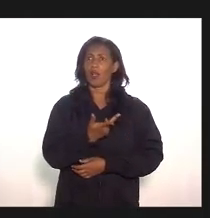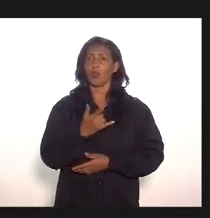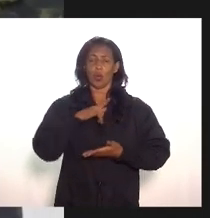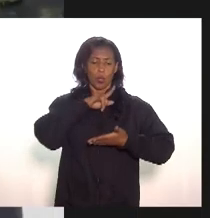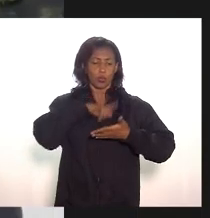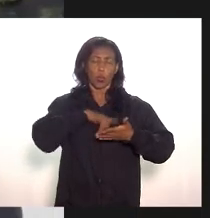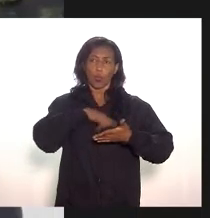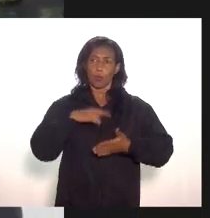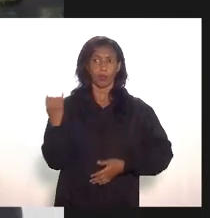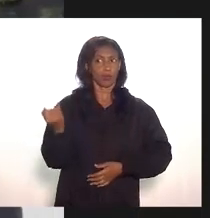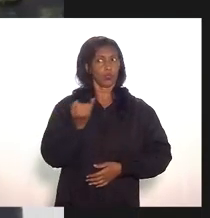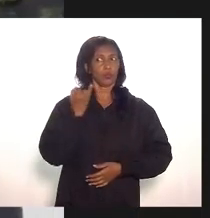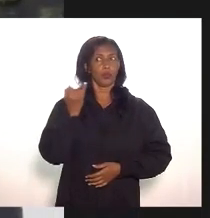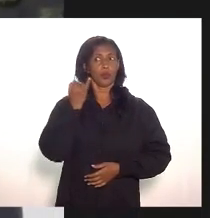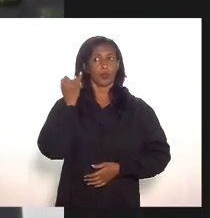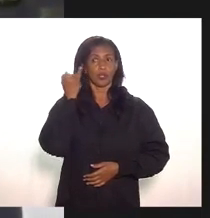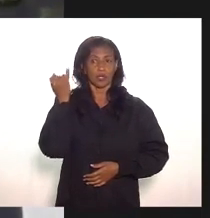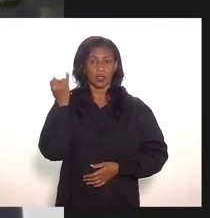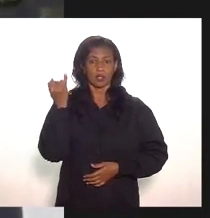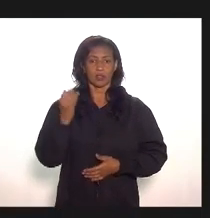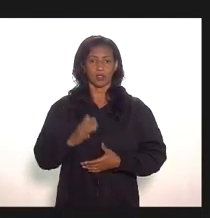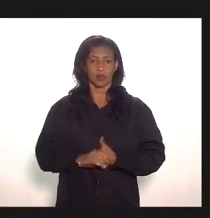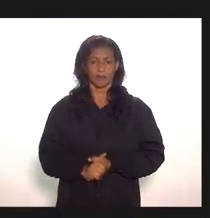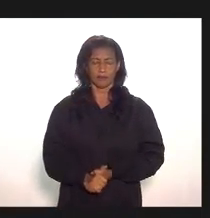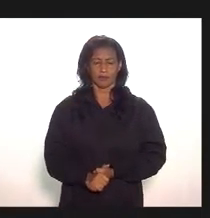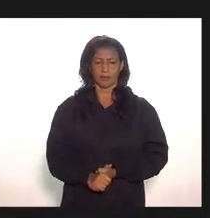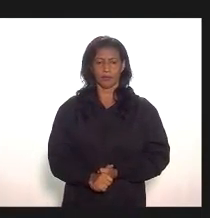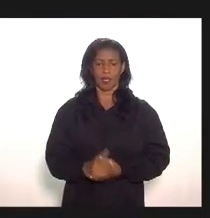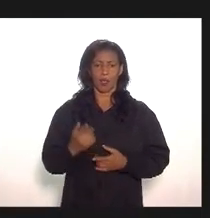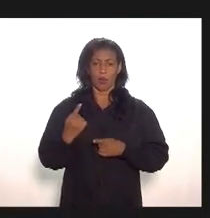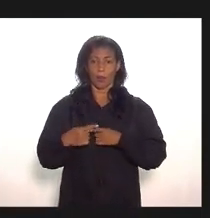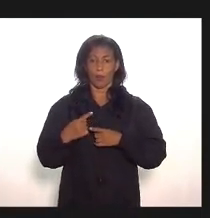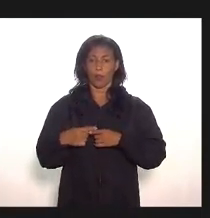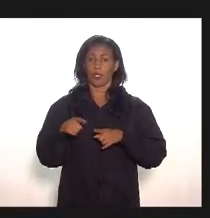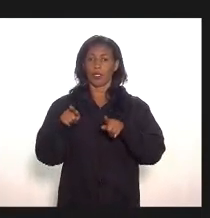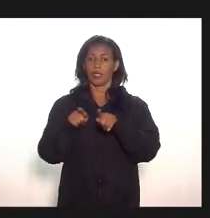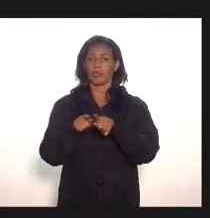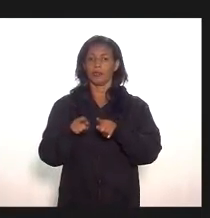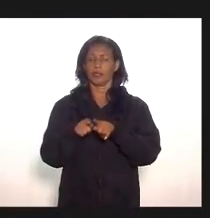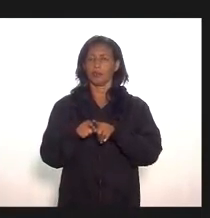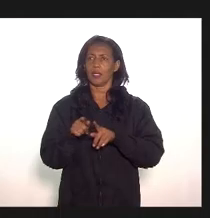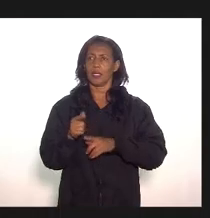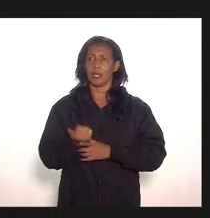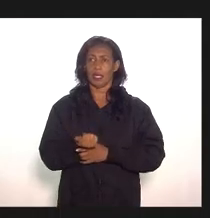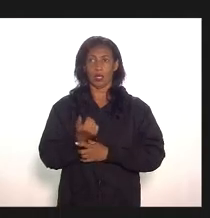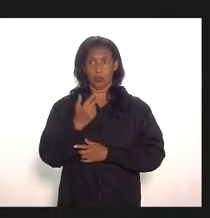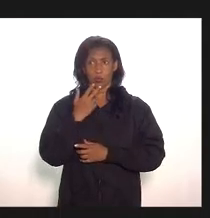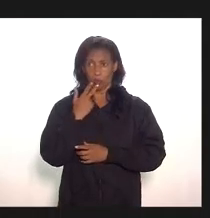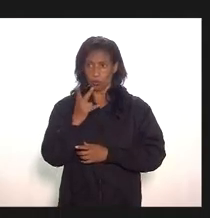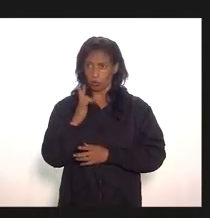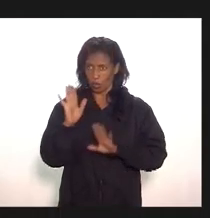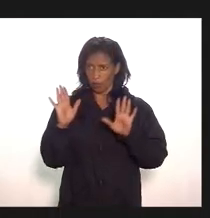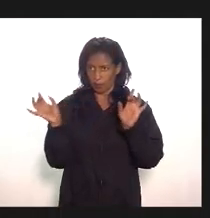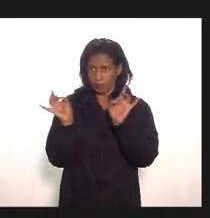suma importância em decisões que são importantes. Porque eu também estou combatendo, para terminar,